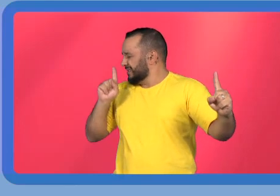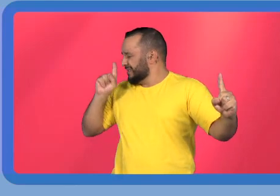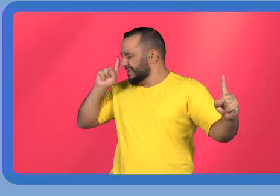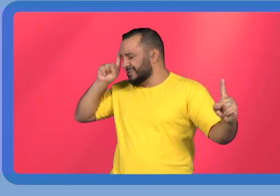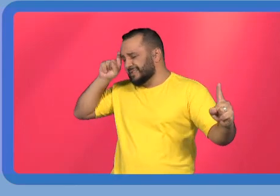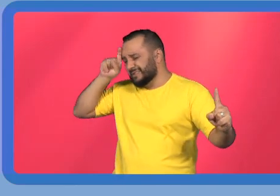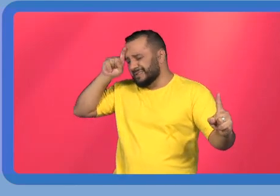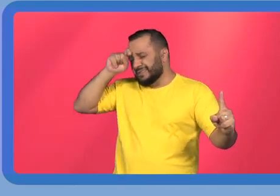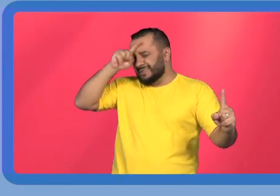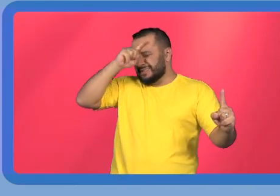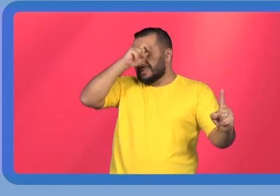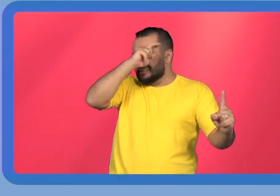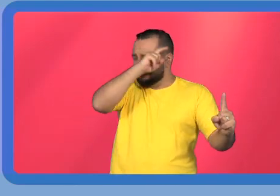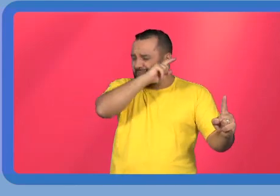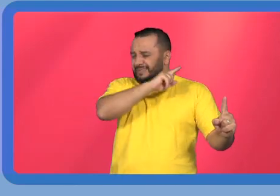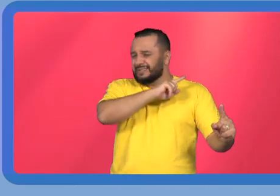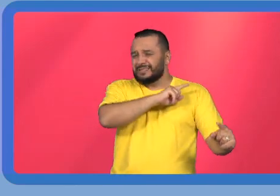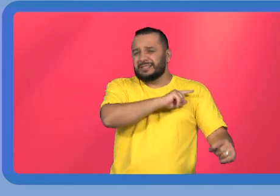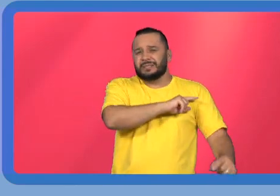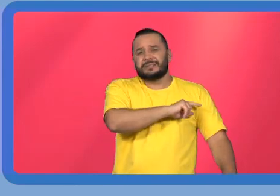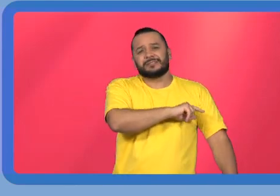sua companhia.